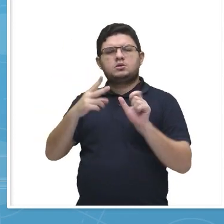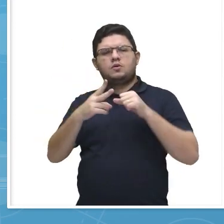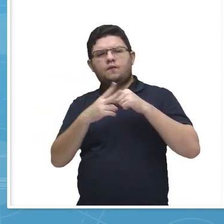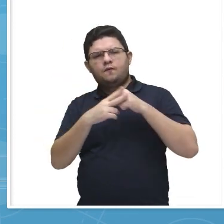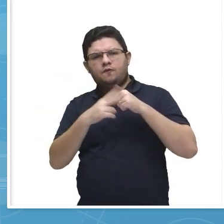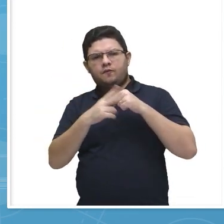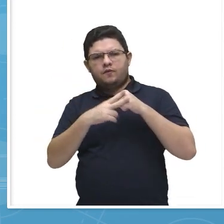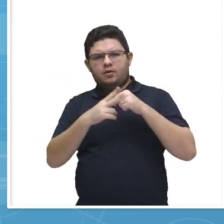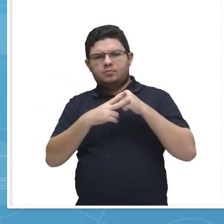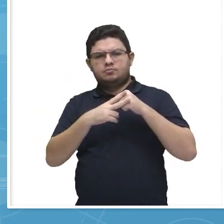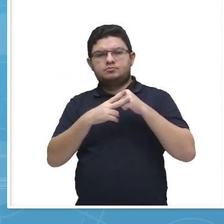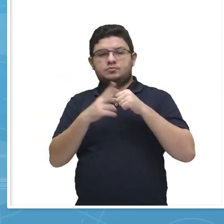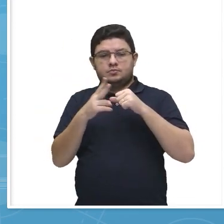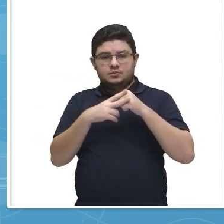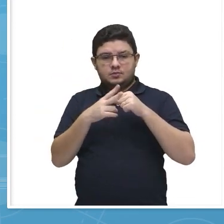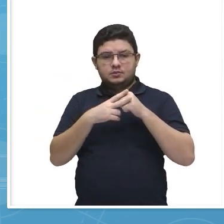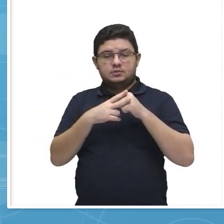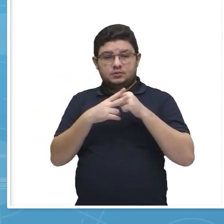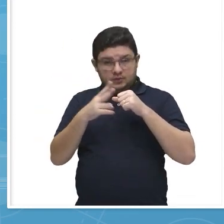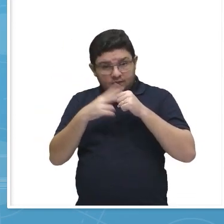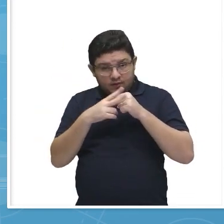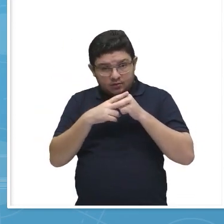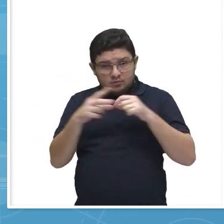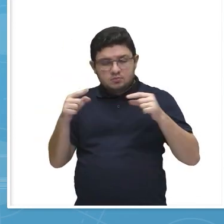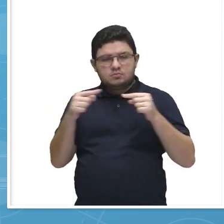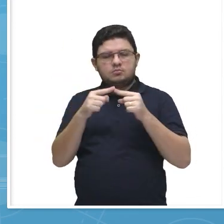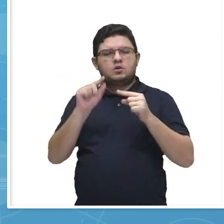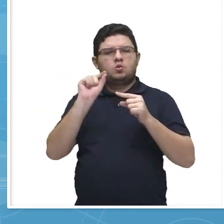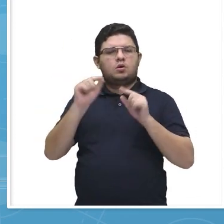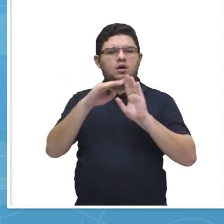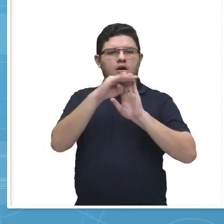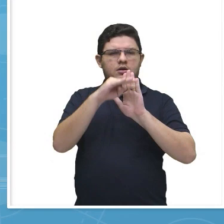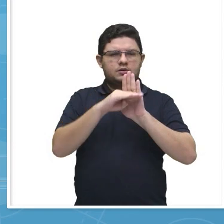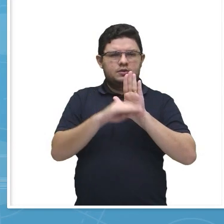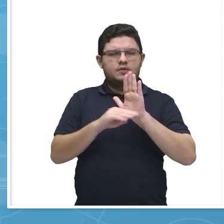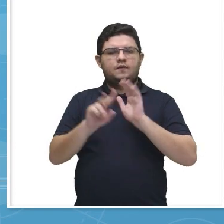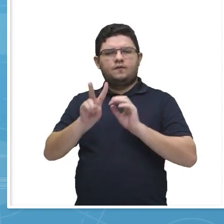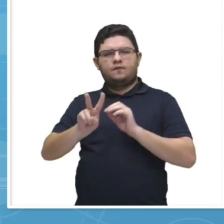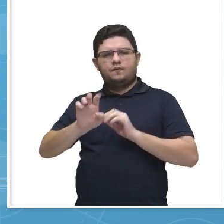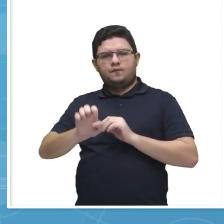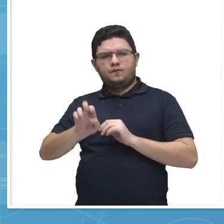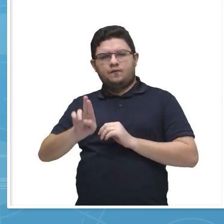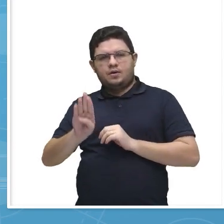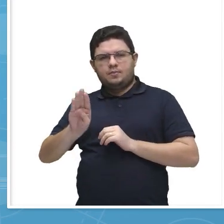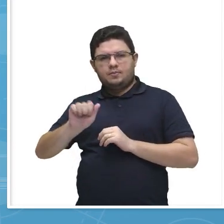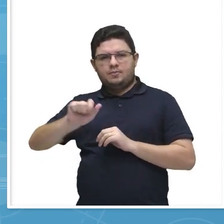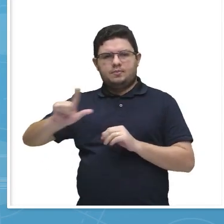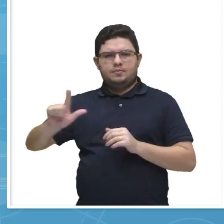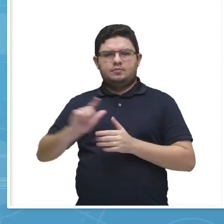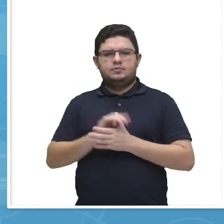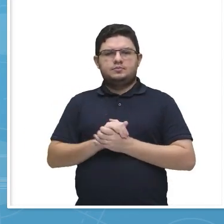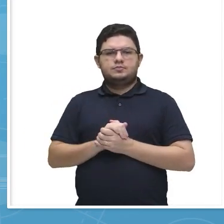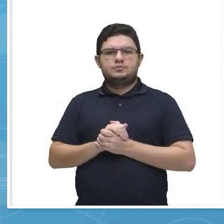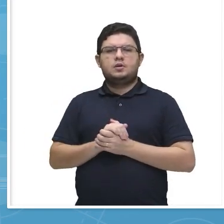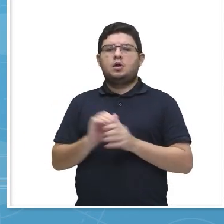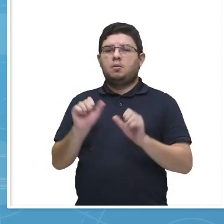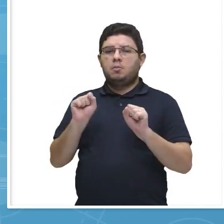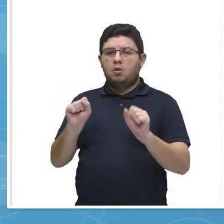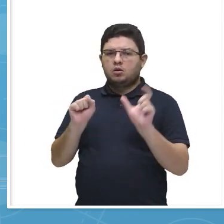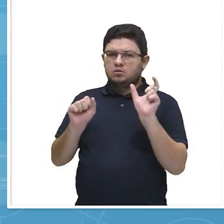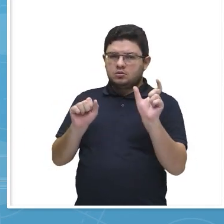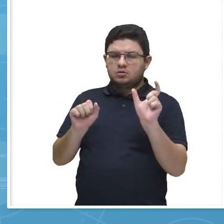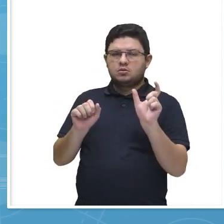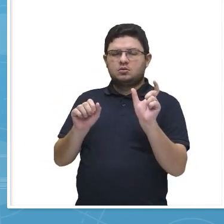que o predicado aqui é verbal, a classificação dele. Pode ser também um nome. Se